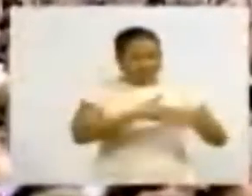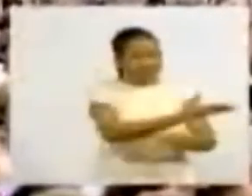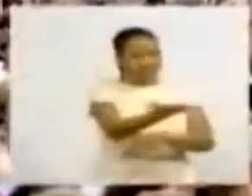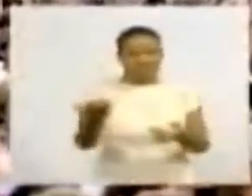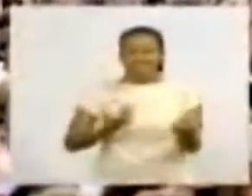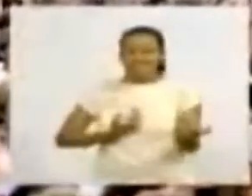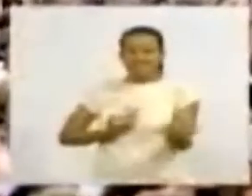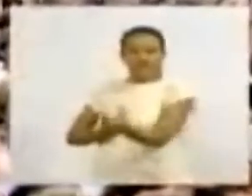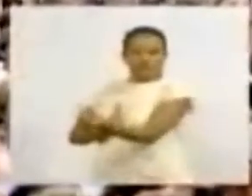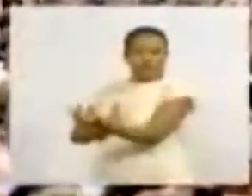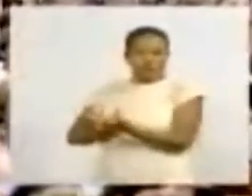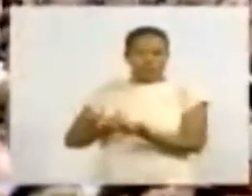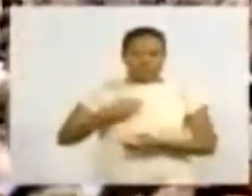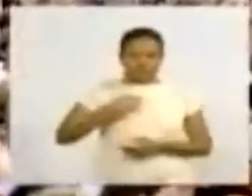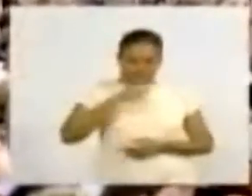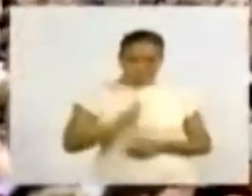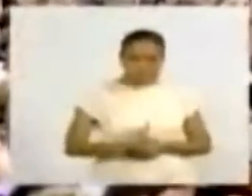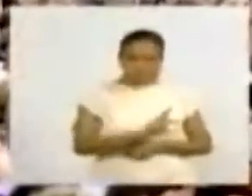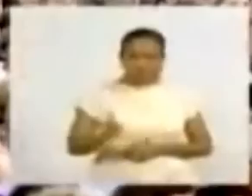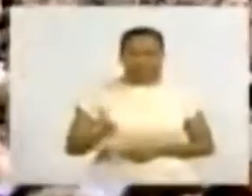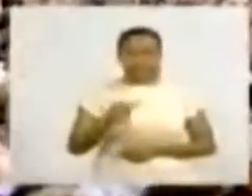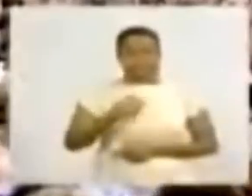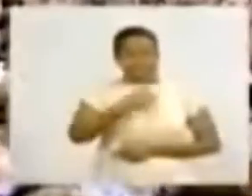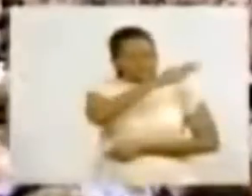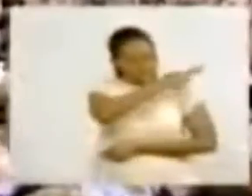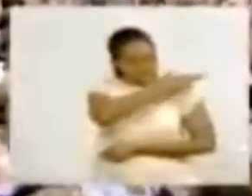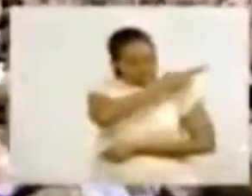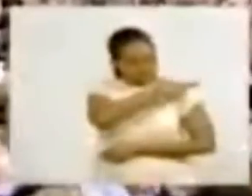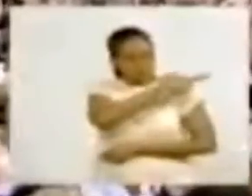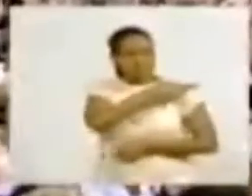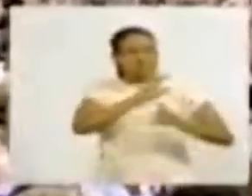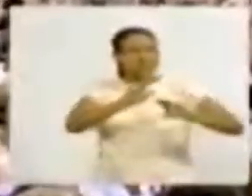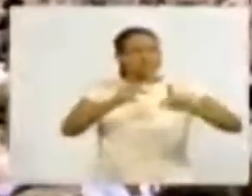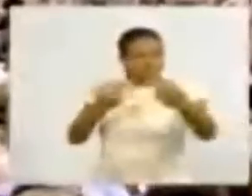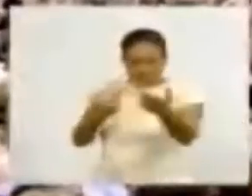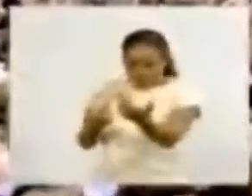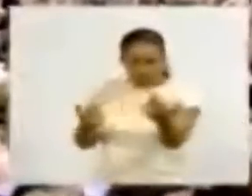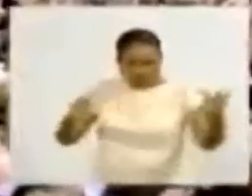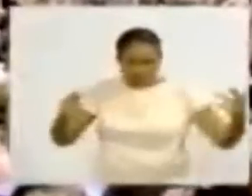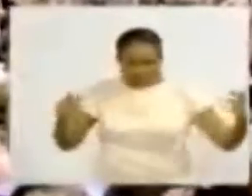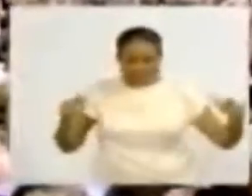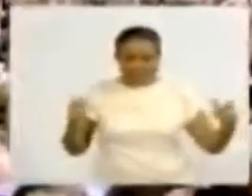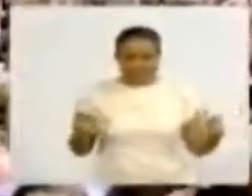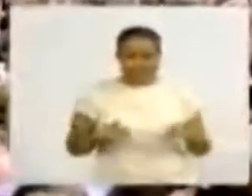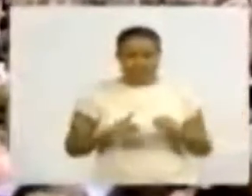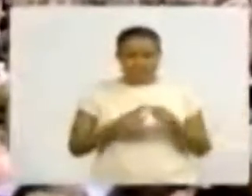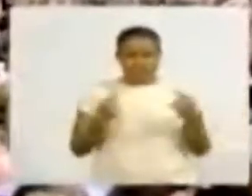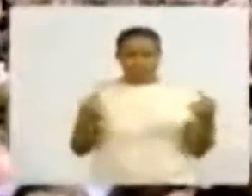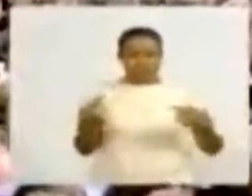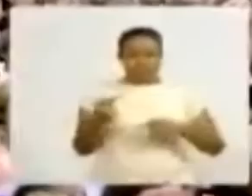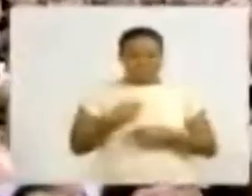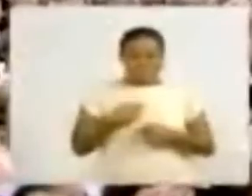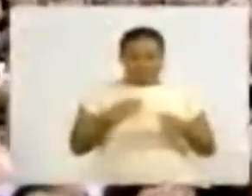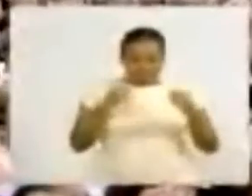Eu num ministério diferente, com a responsabilidade de ser esse Jesus de novo. Mas eu só